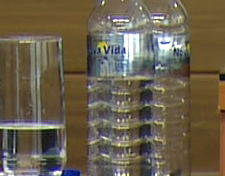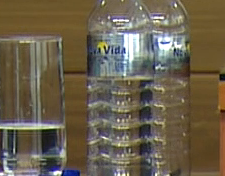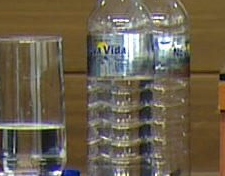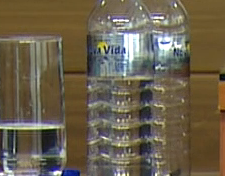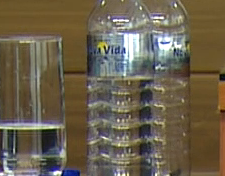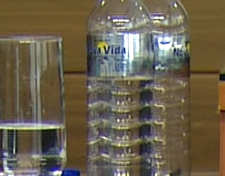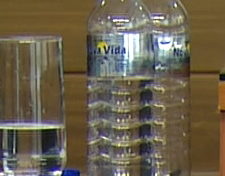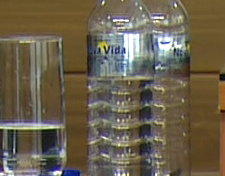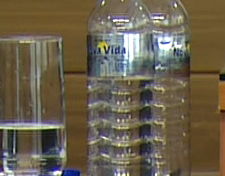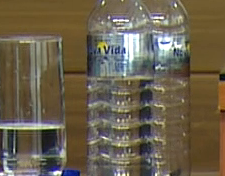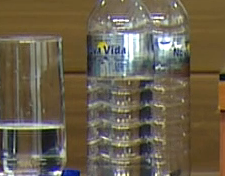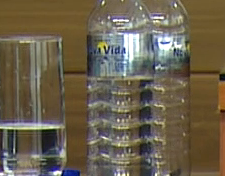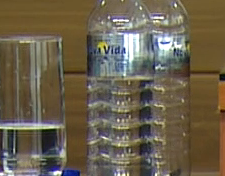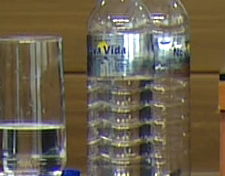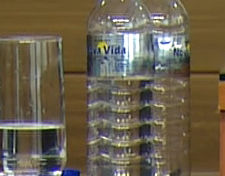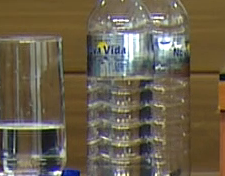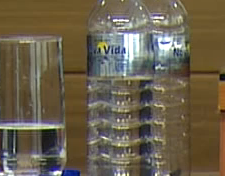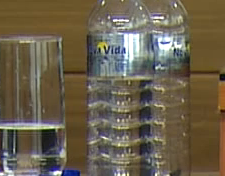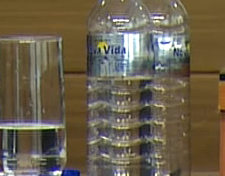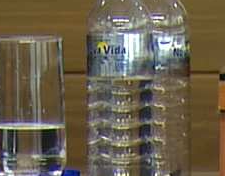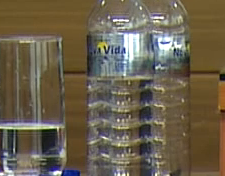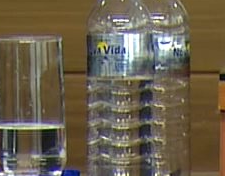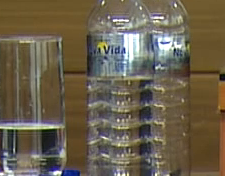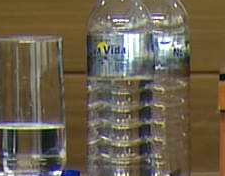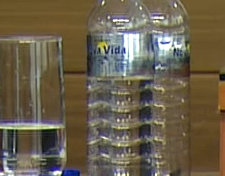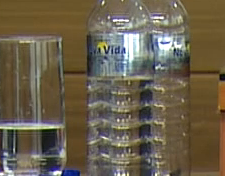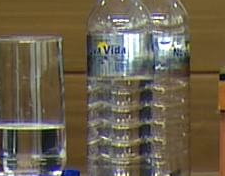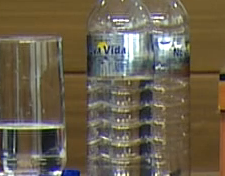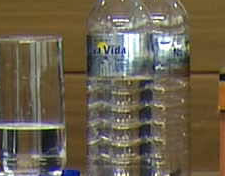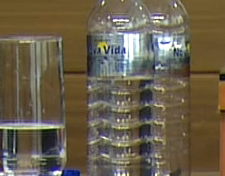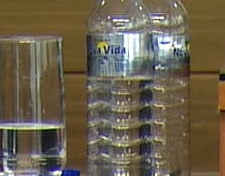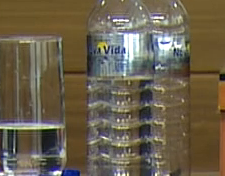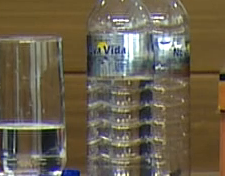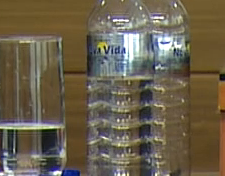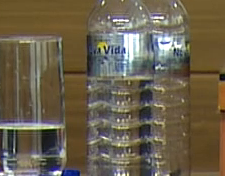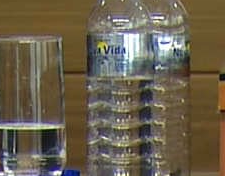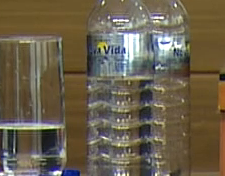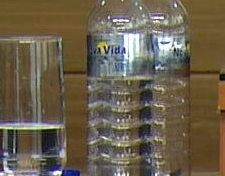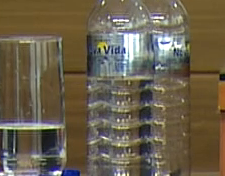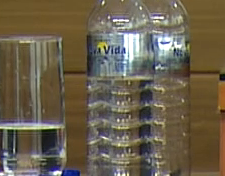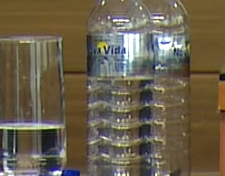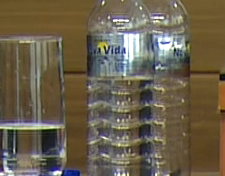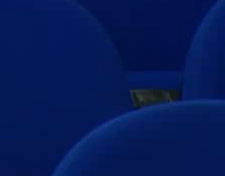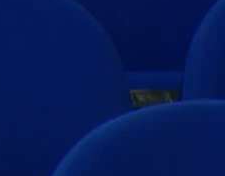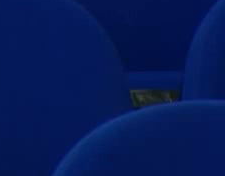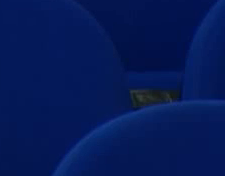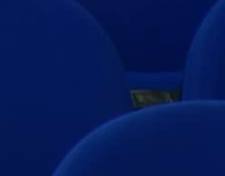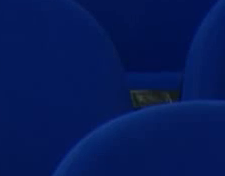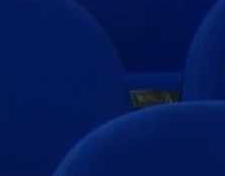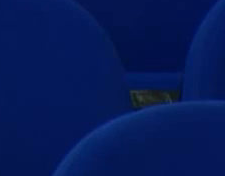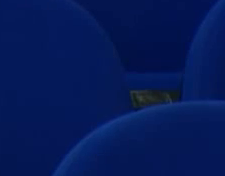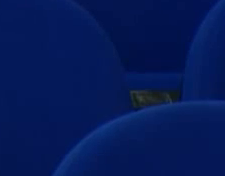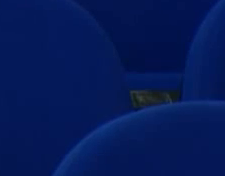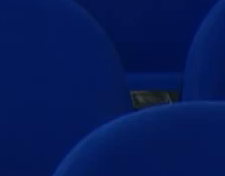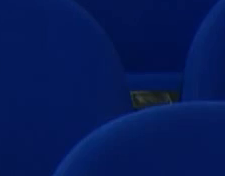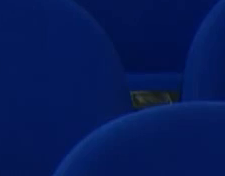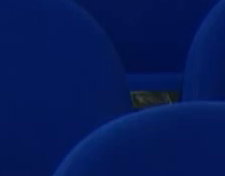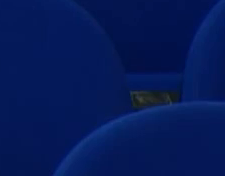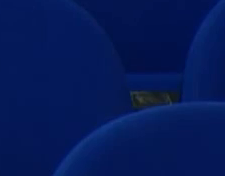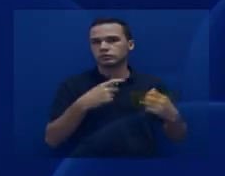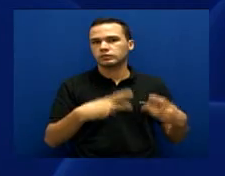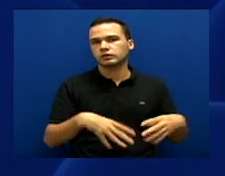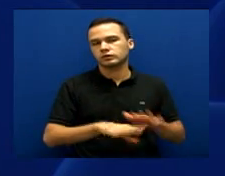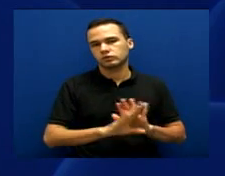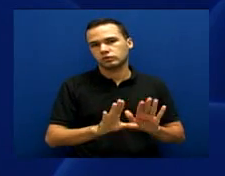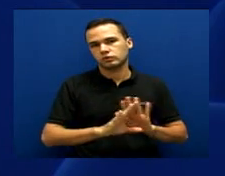lógica 16 responde é é a resposta de cavaleiros eu não eu só fiz uma afirmação